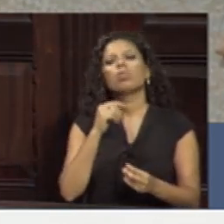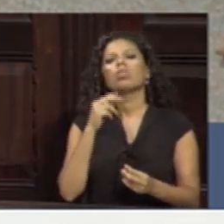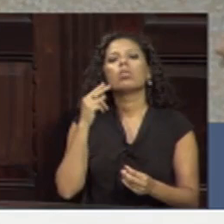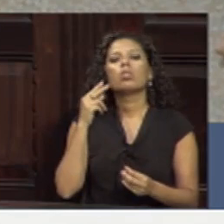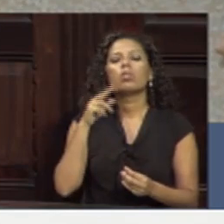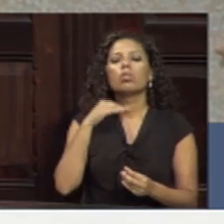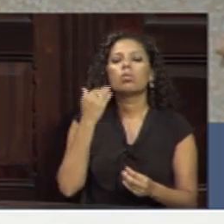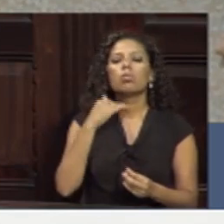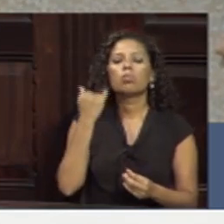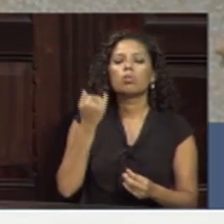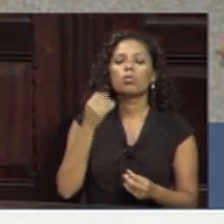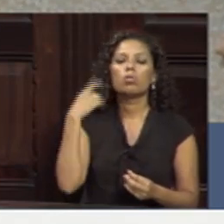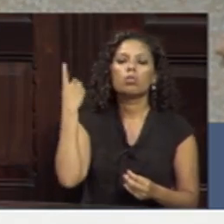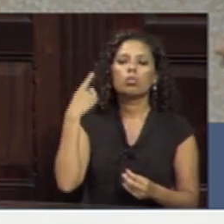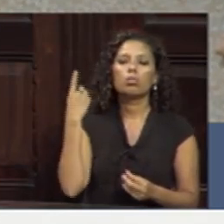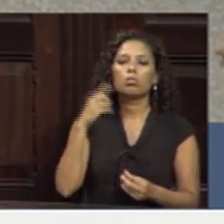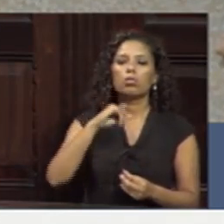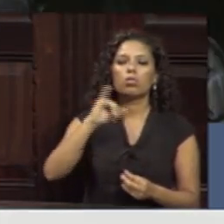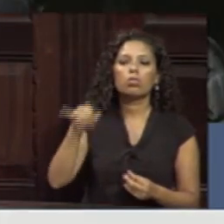deputado Josias Ávila.